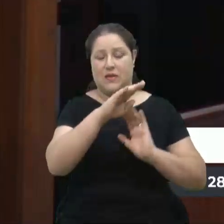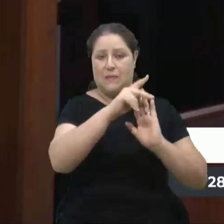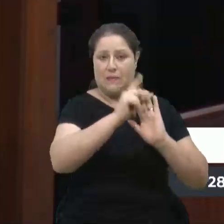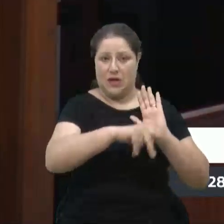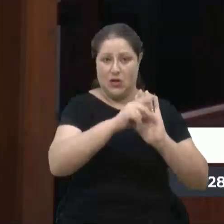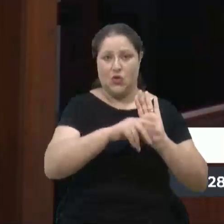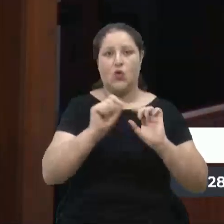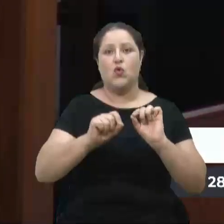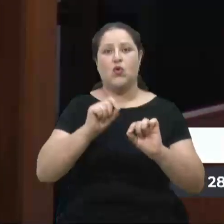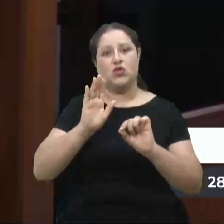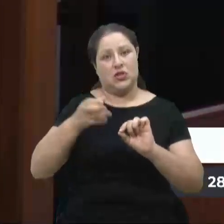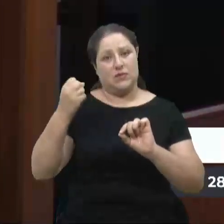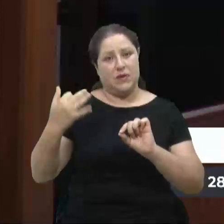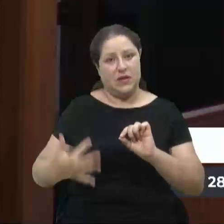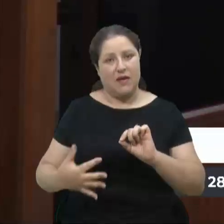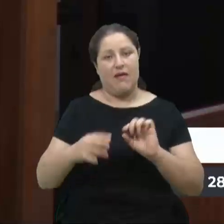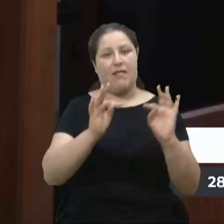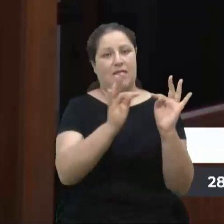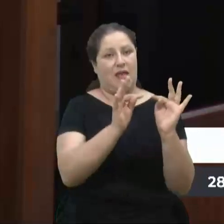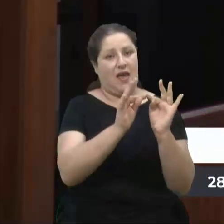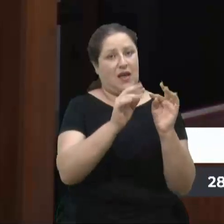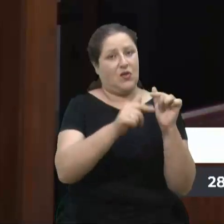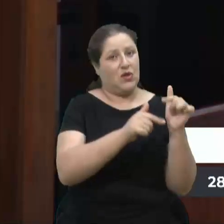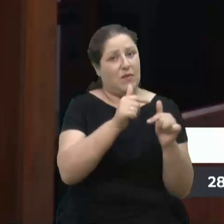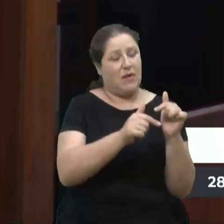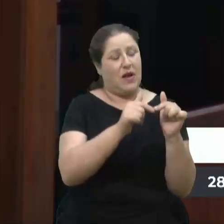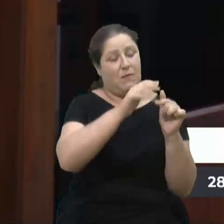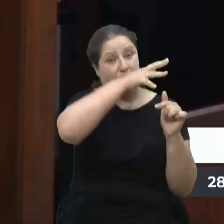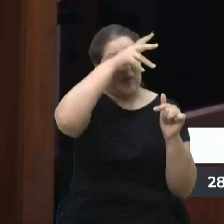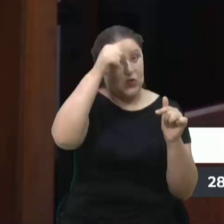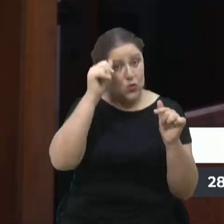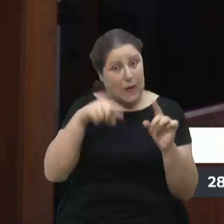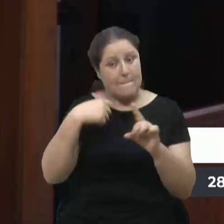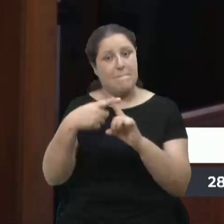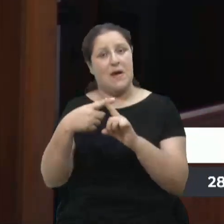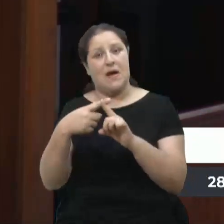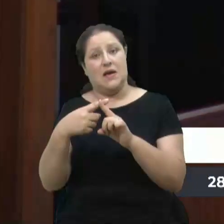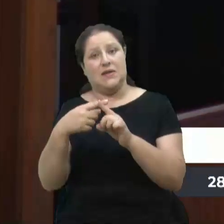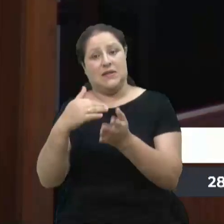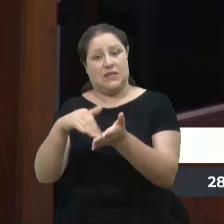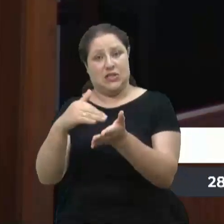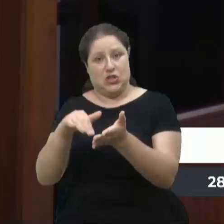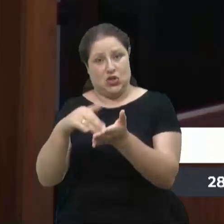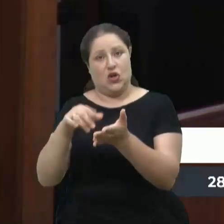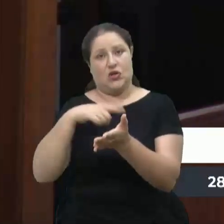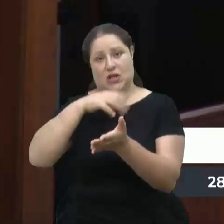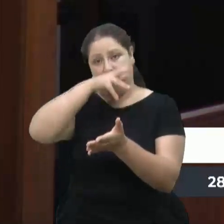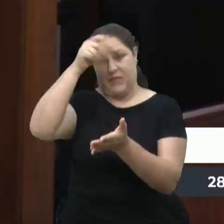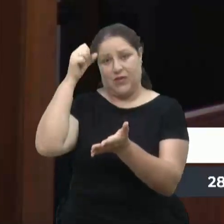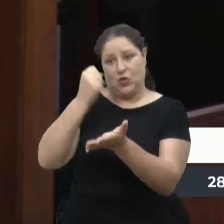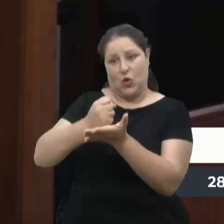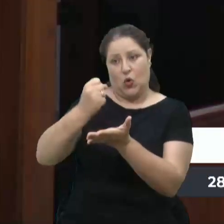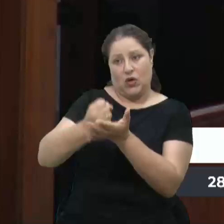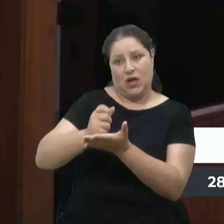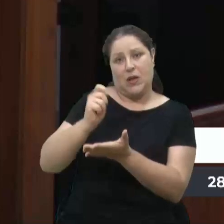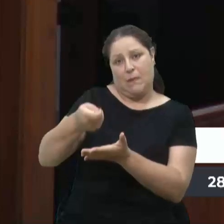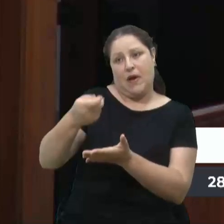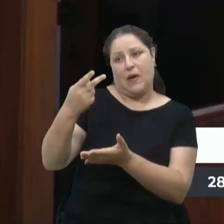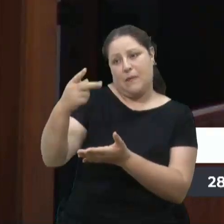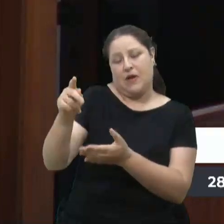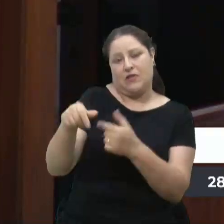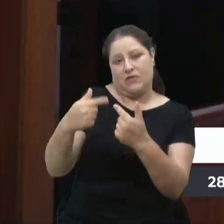técnicos da prefeitura e pelo escritório contratado. E eu retorno, e nós vamos ampliar esse